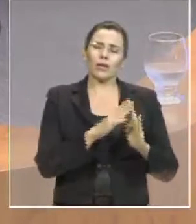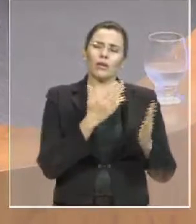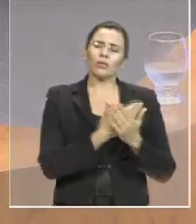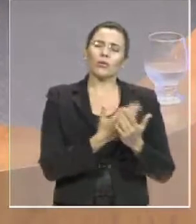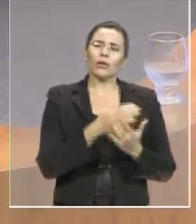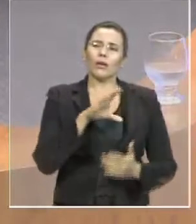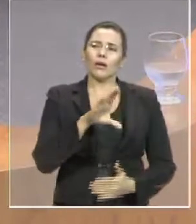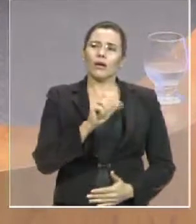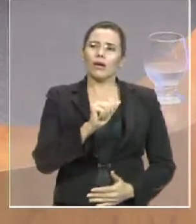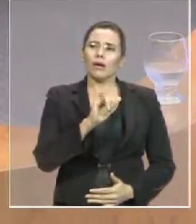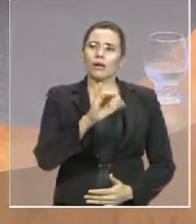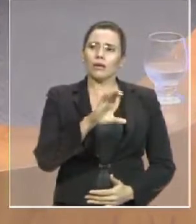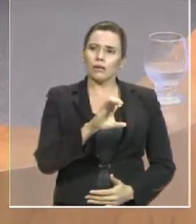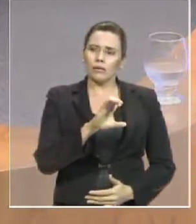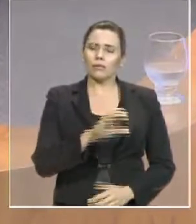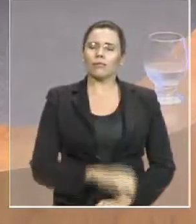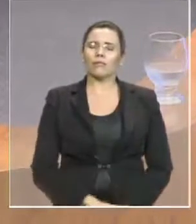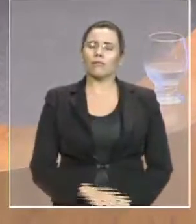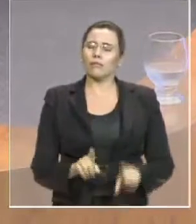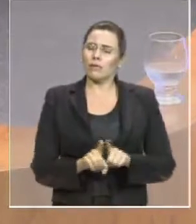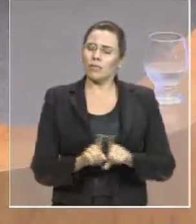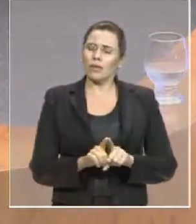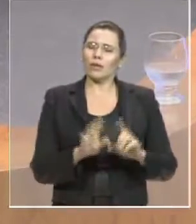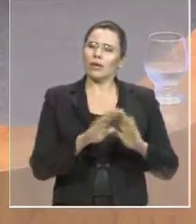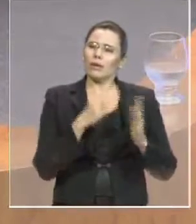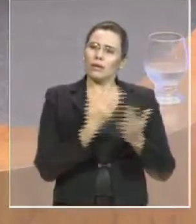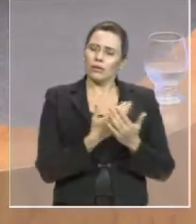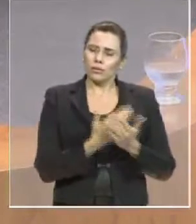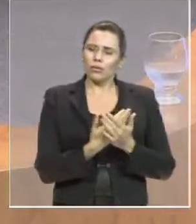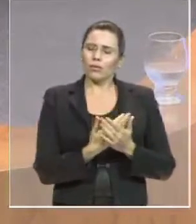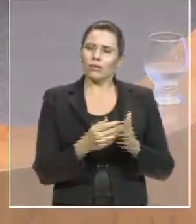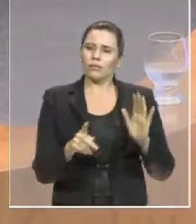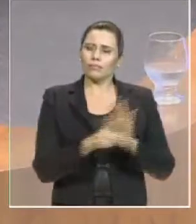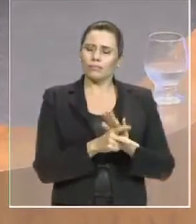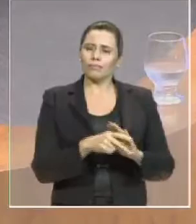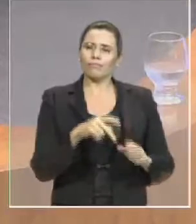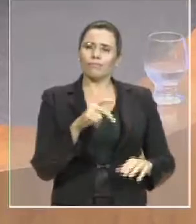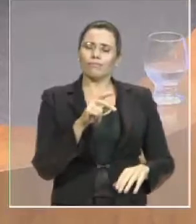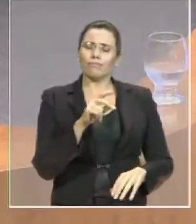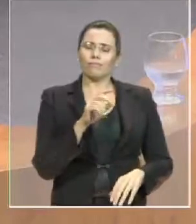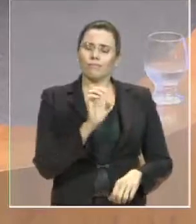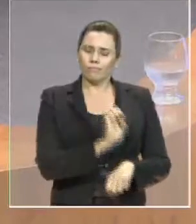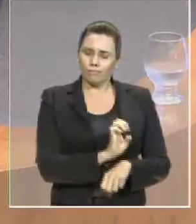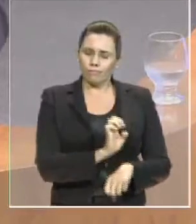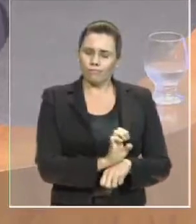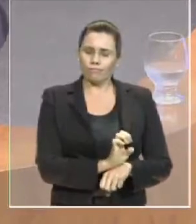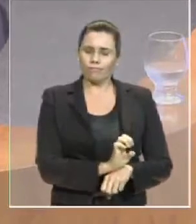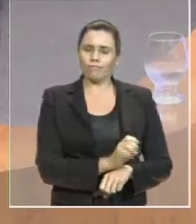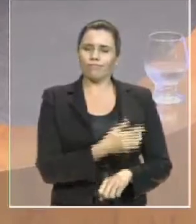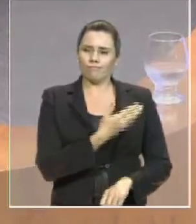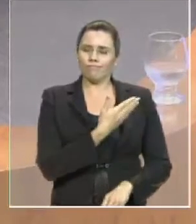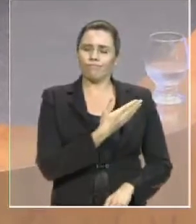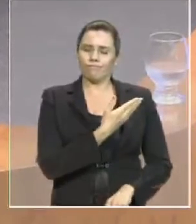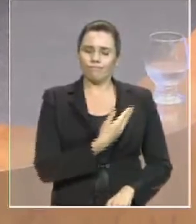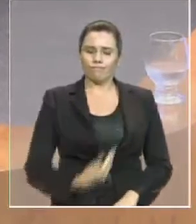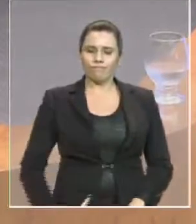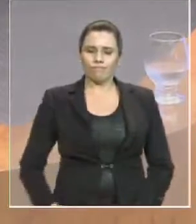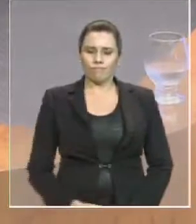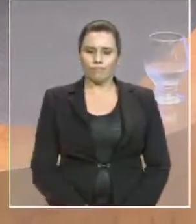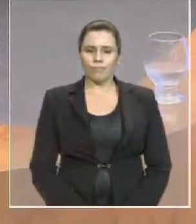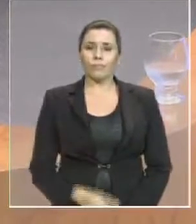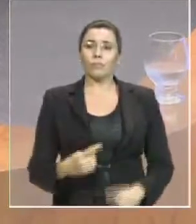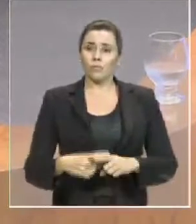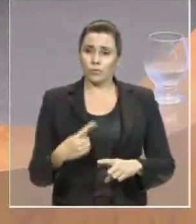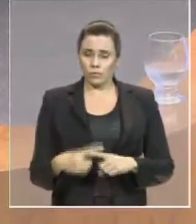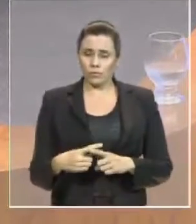do Estado? Por que a governadora não trabalhou tanto para Timon? Porque o Estado tem 217